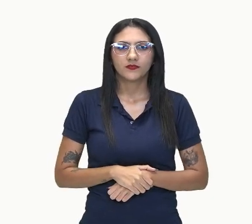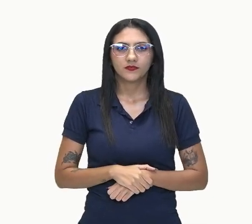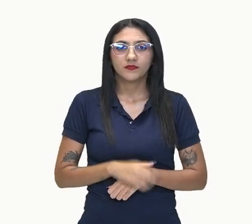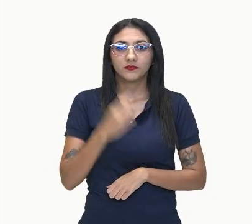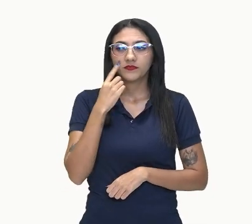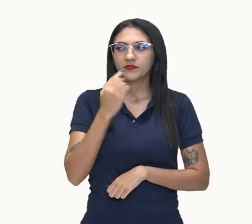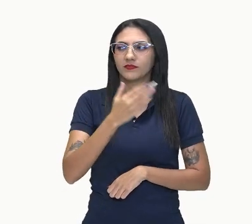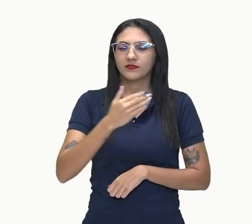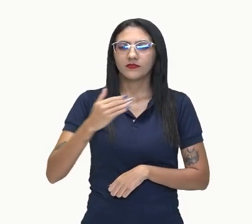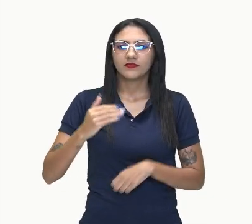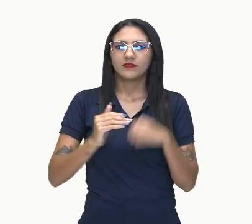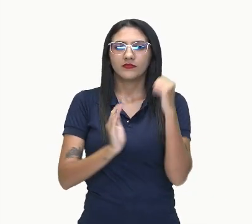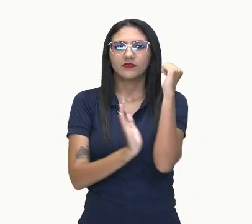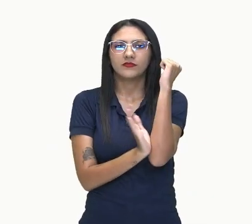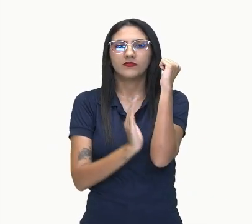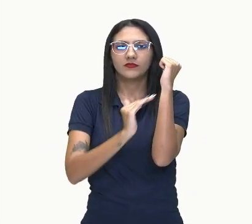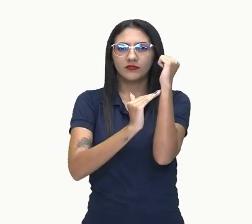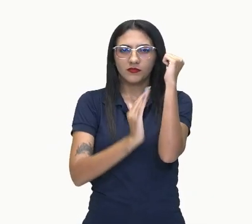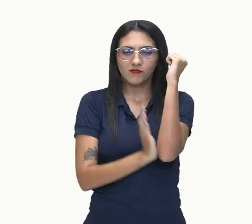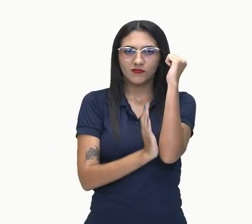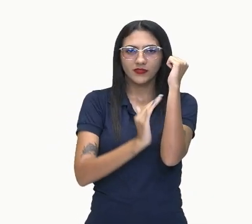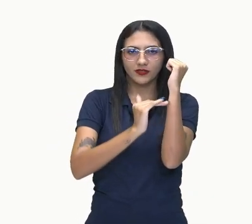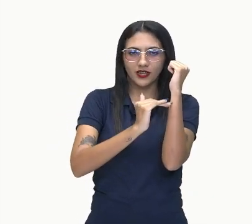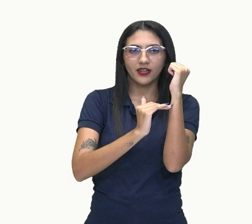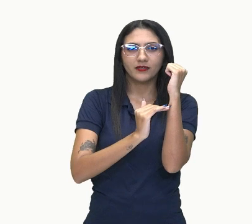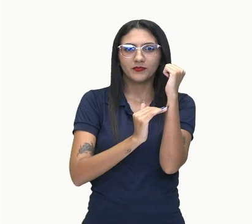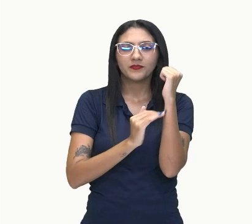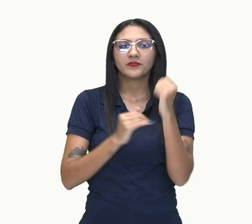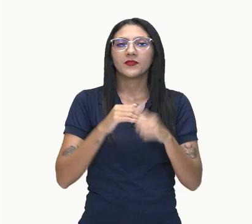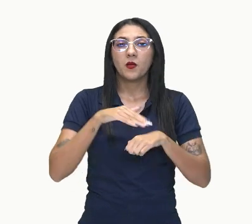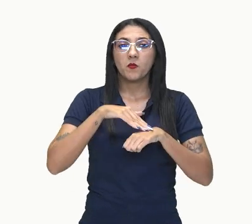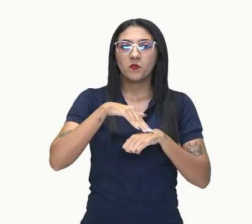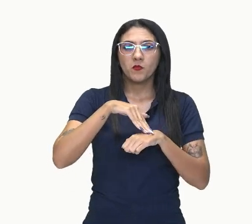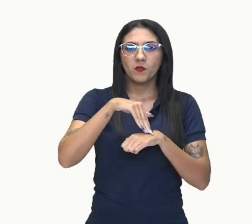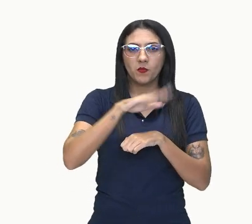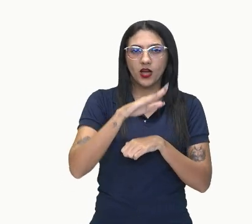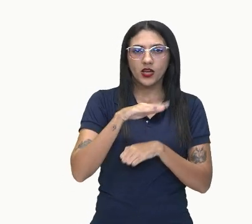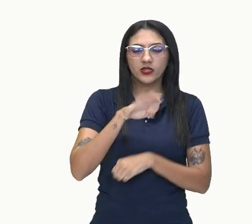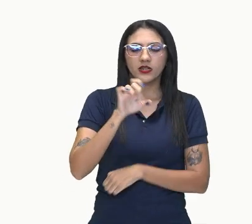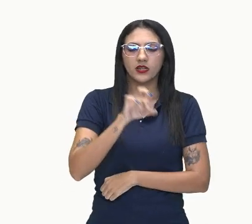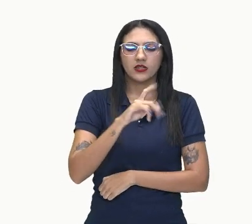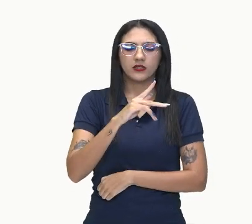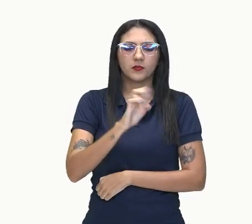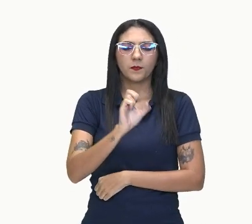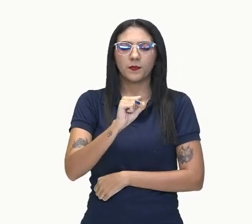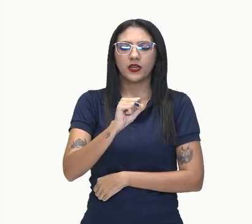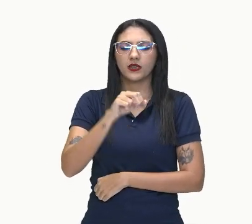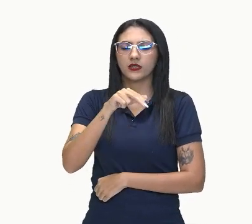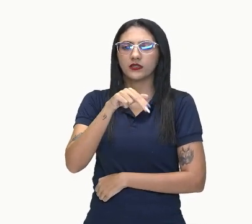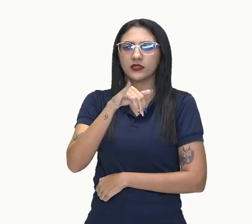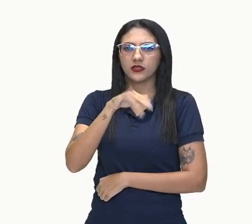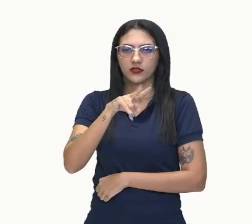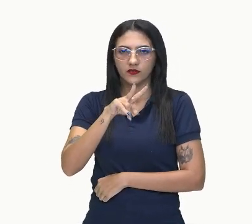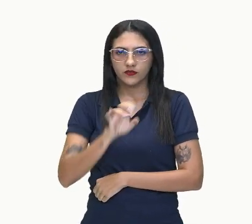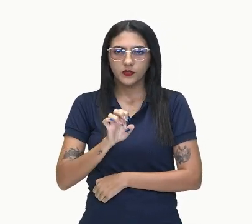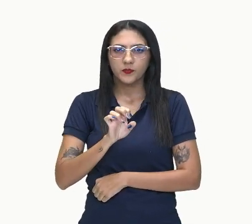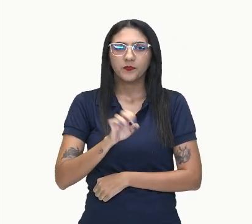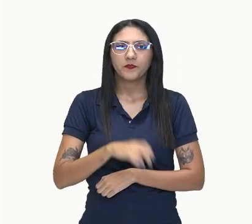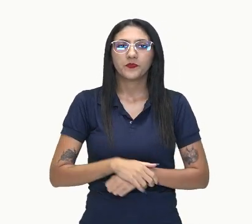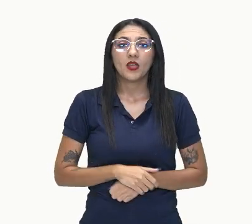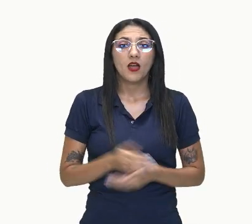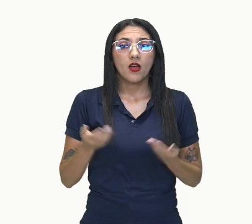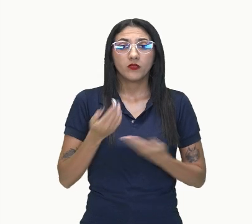Tambaqui is more expensive than sardinha. Eu tenho agora o